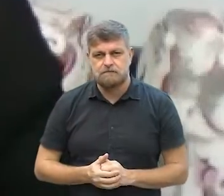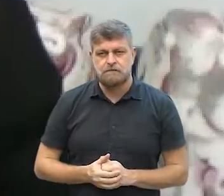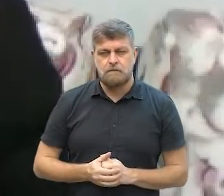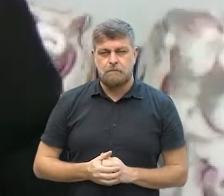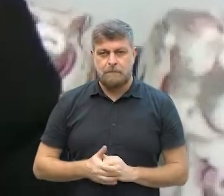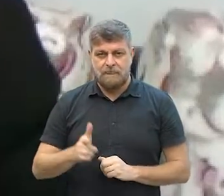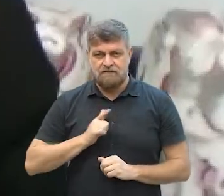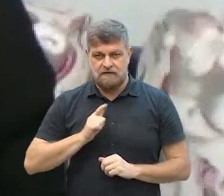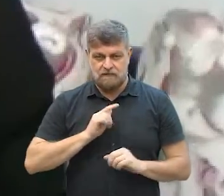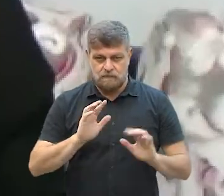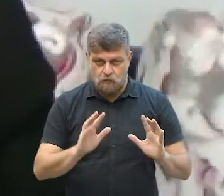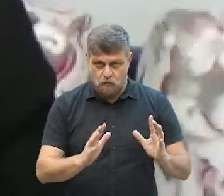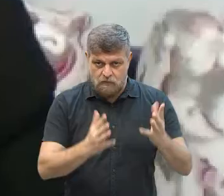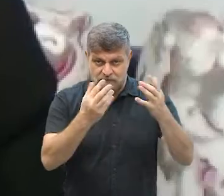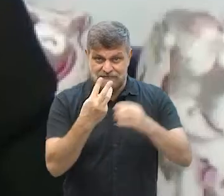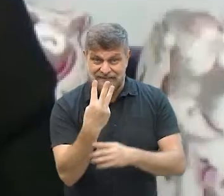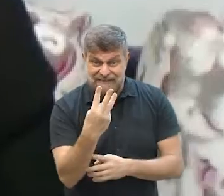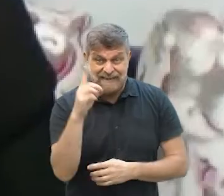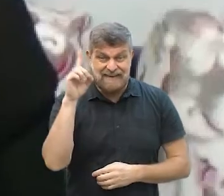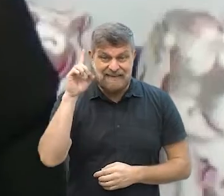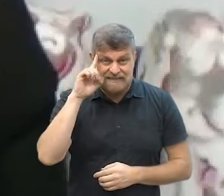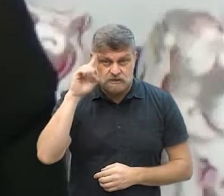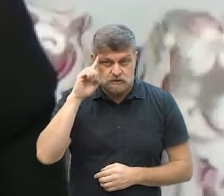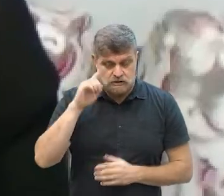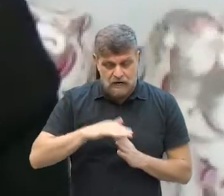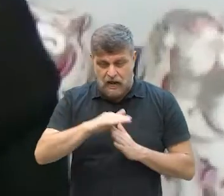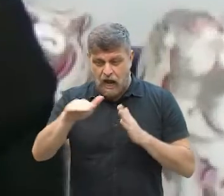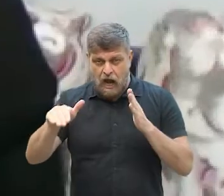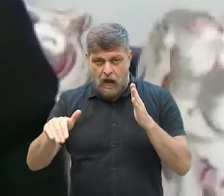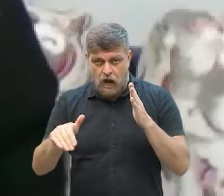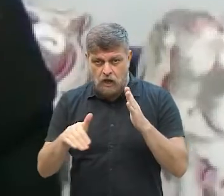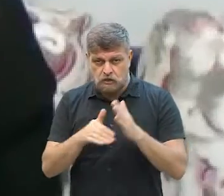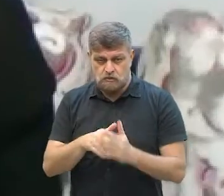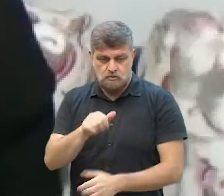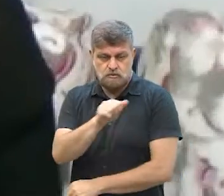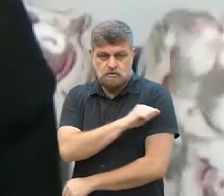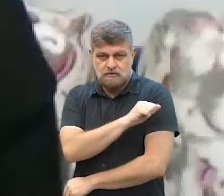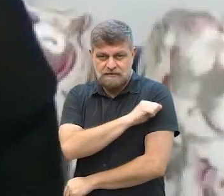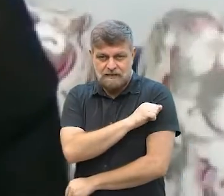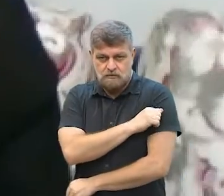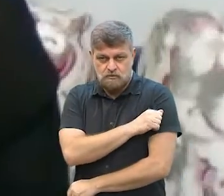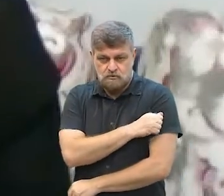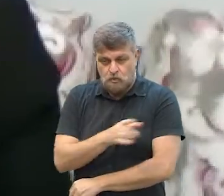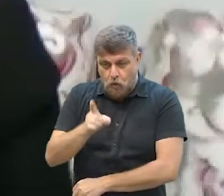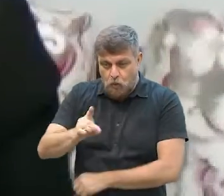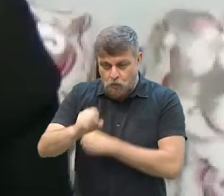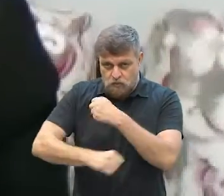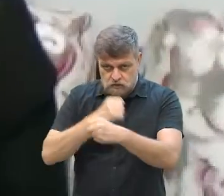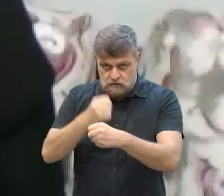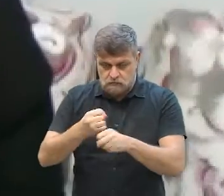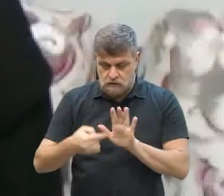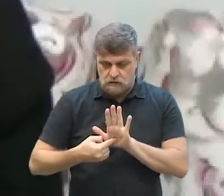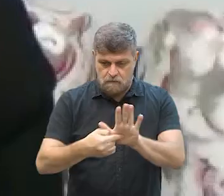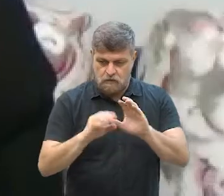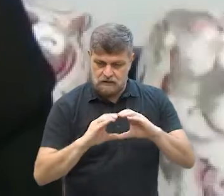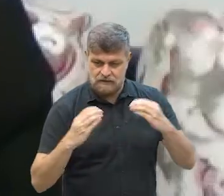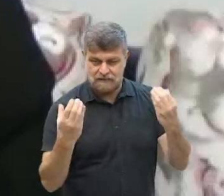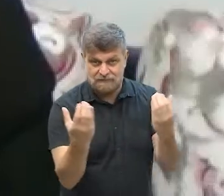evento, durante 3 dias, que todos os formandos apresentam seus projetos para a comunidade. Esse ano,